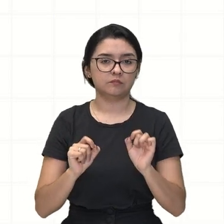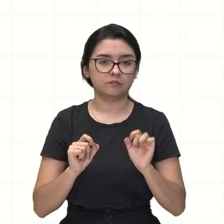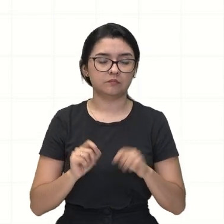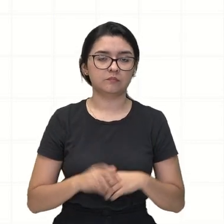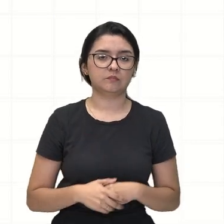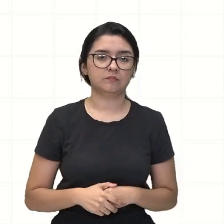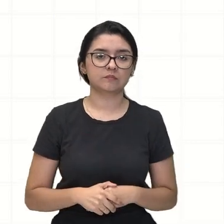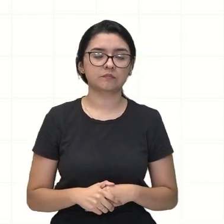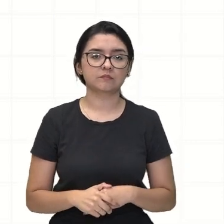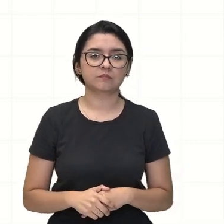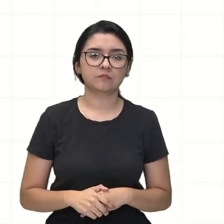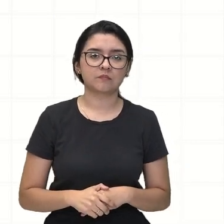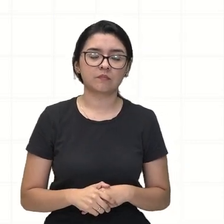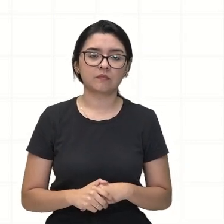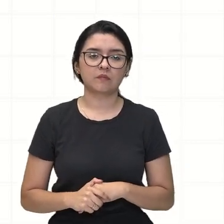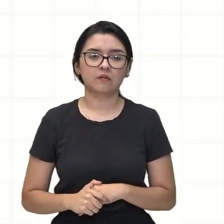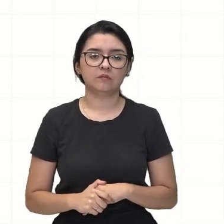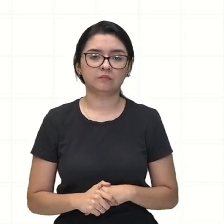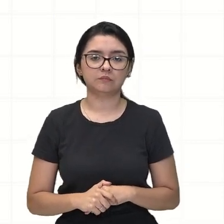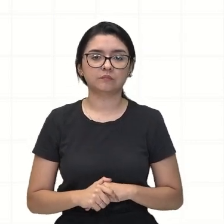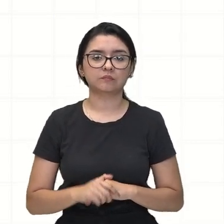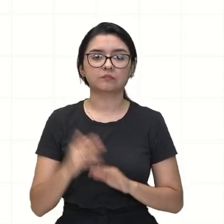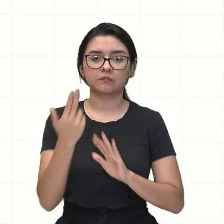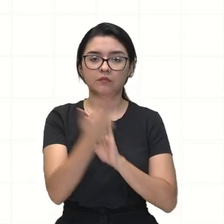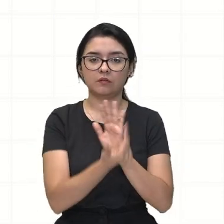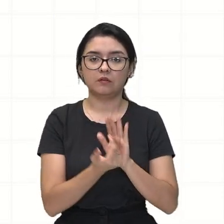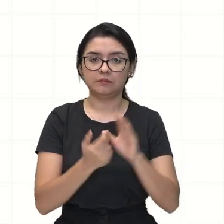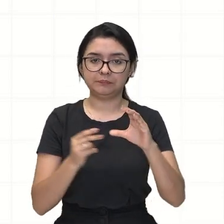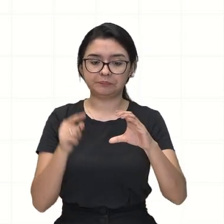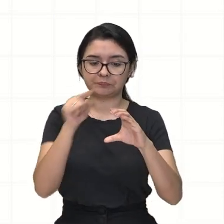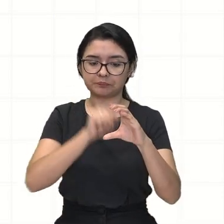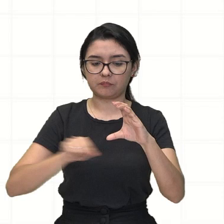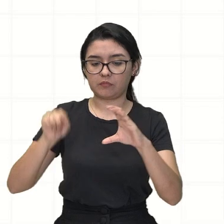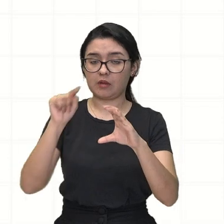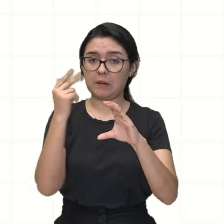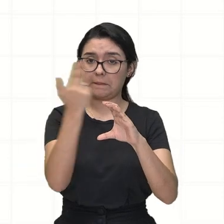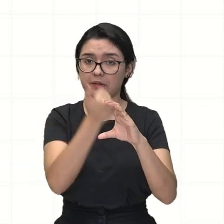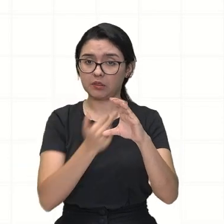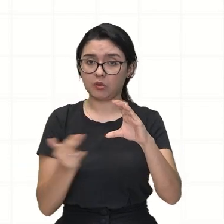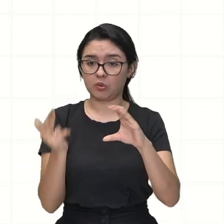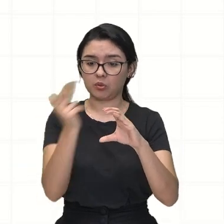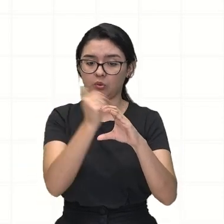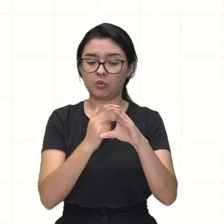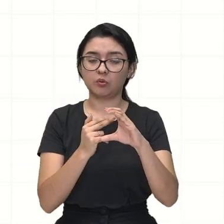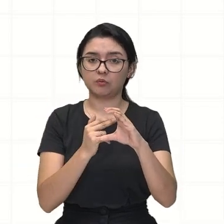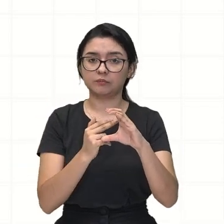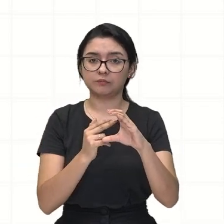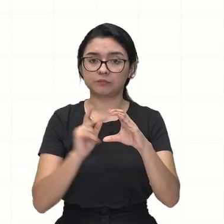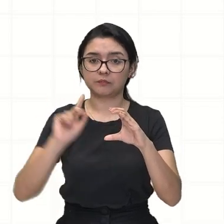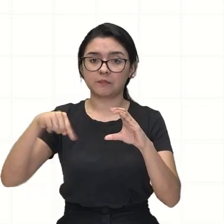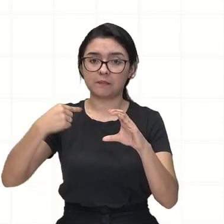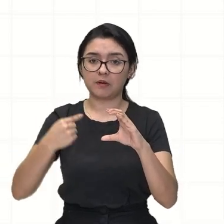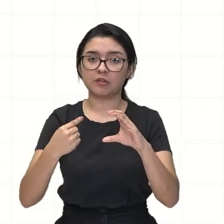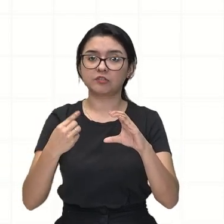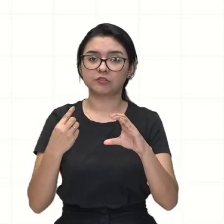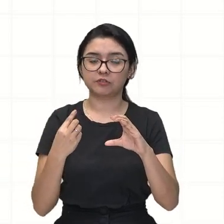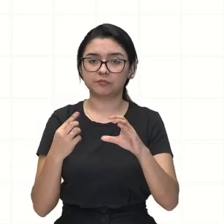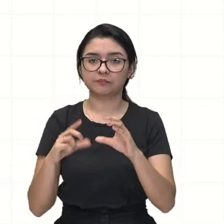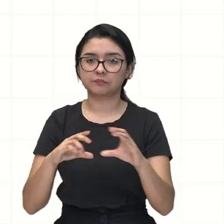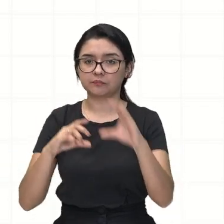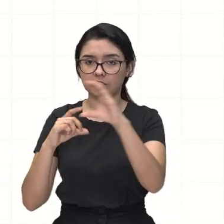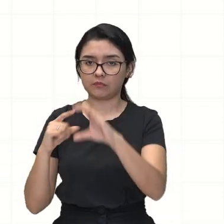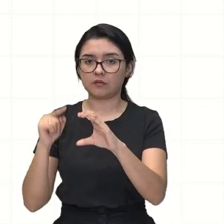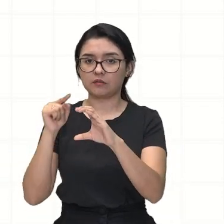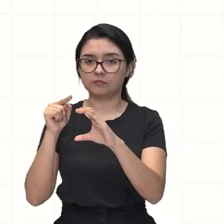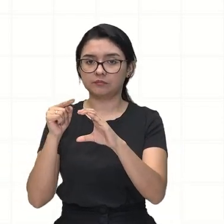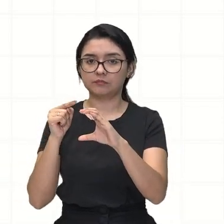o significado disso. Pintou um círculo inteiro, mais 3 partes do outro círculo que está dividido